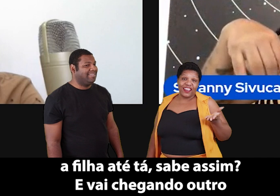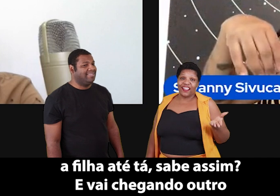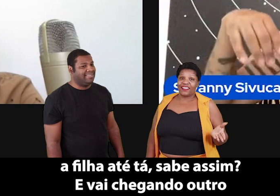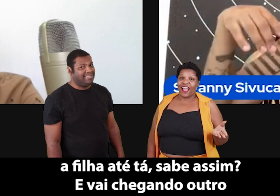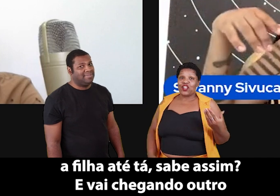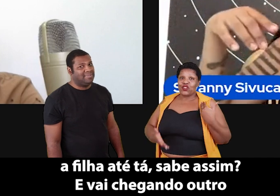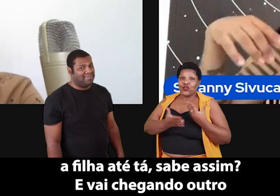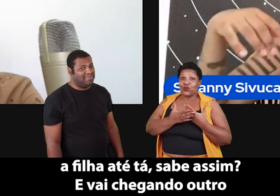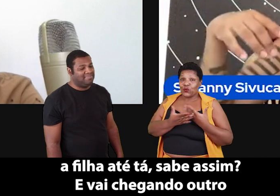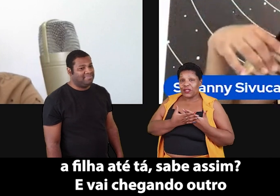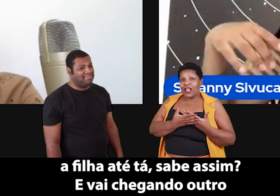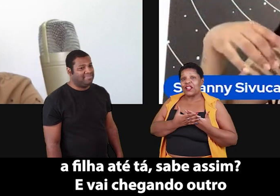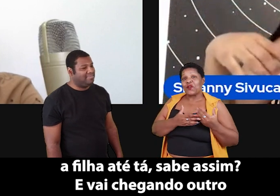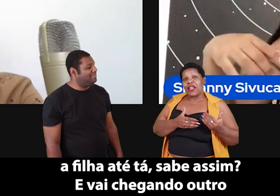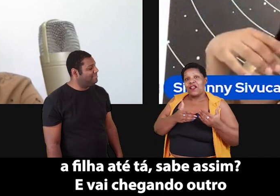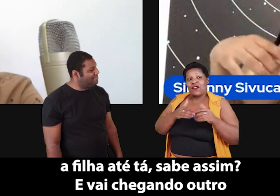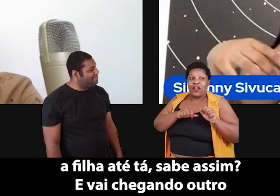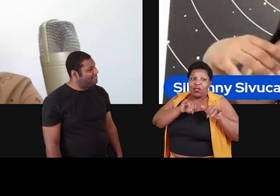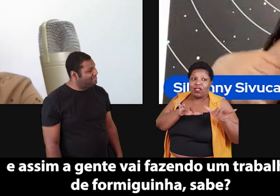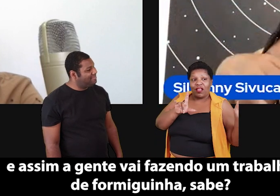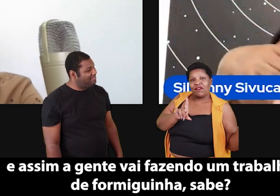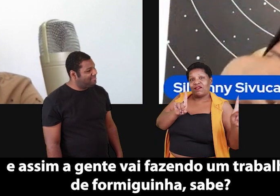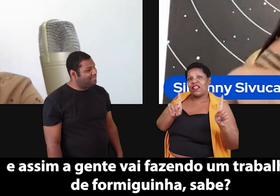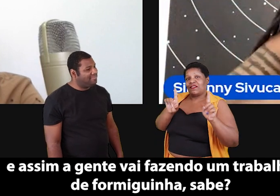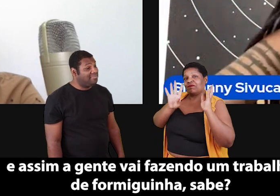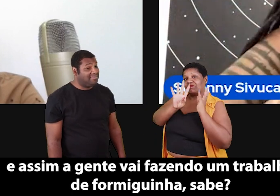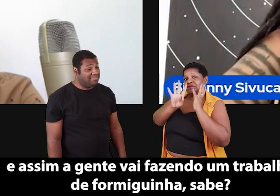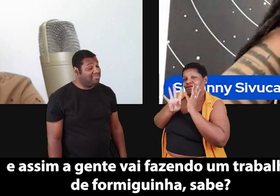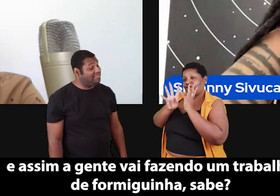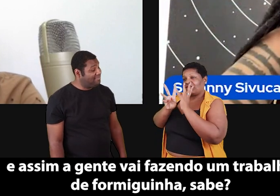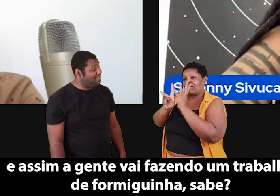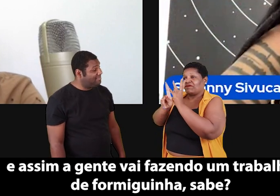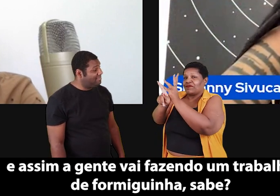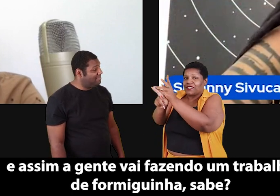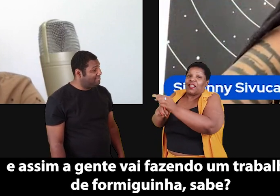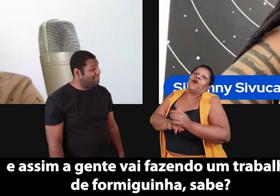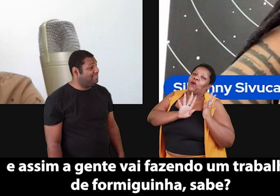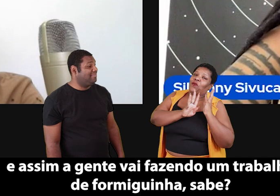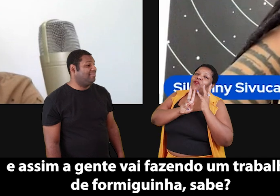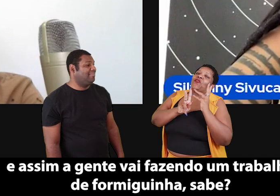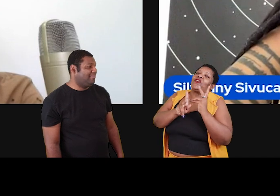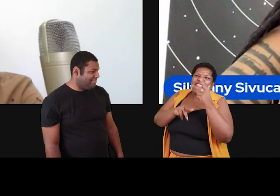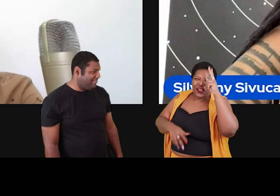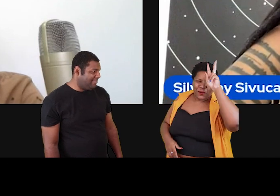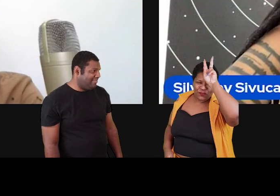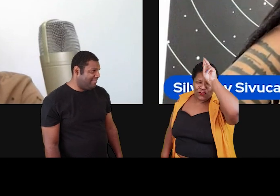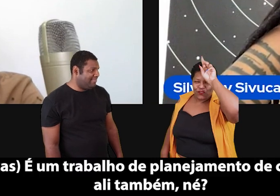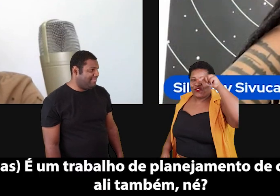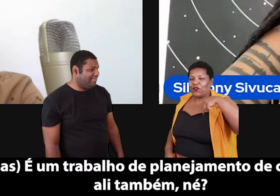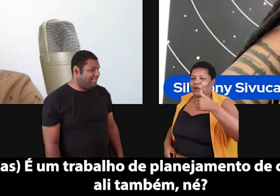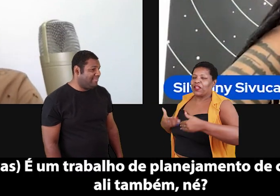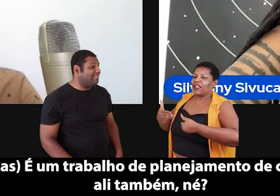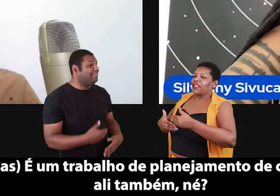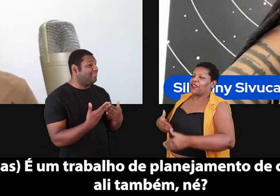assim, e vai chegando outro, e assim vai. Assim a gente vai fazendo um trabalho de formiguinha, sabe?